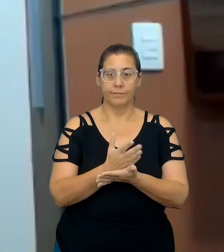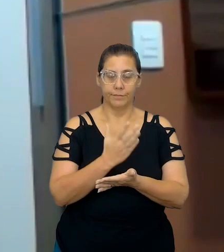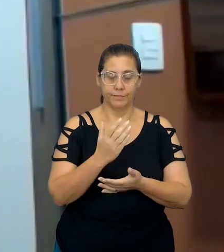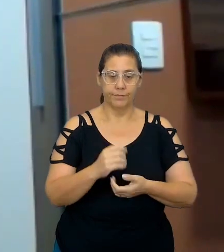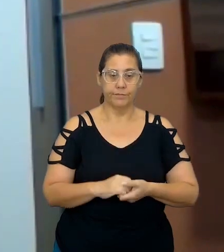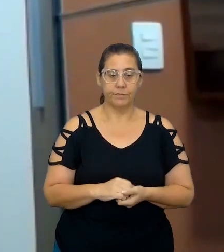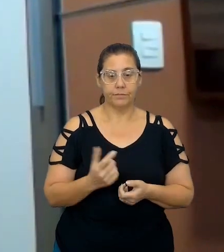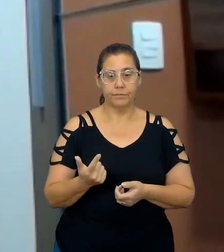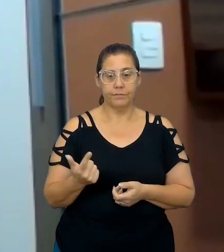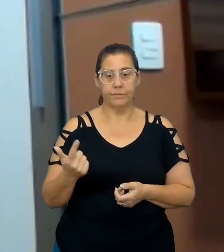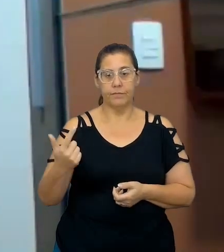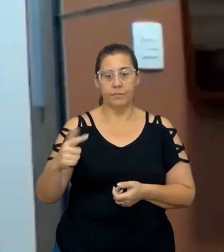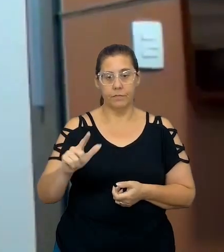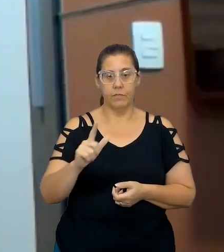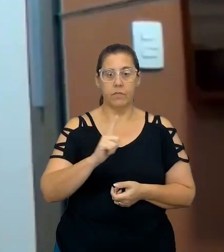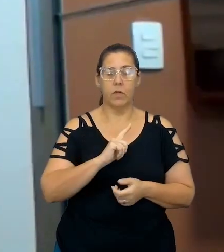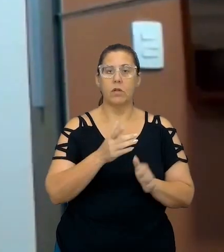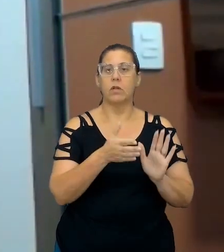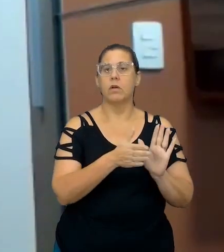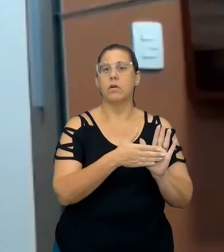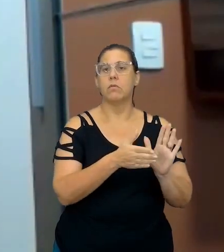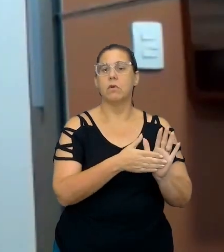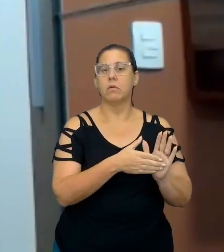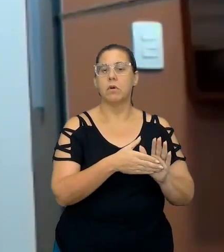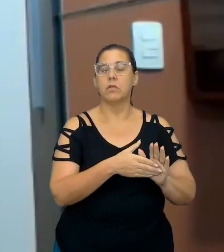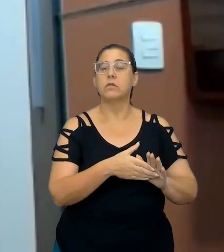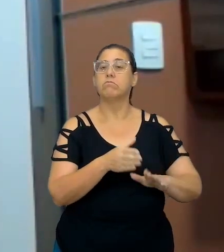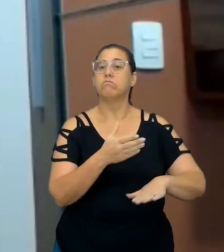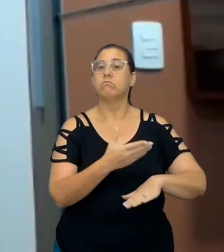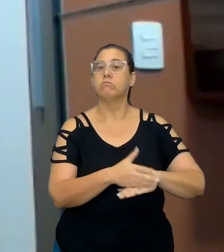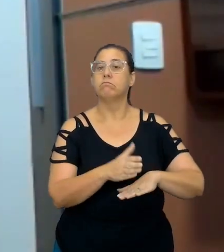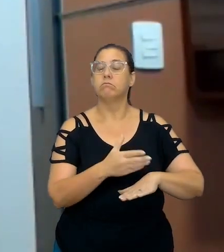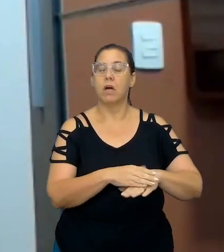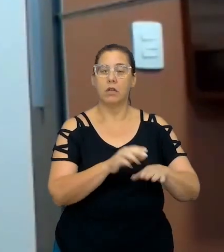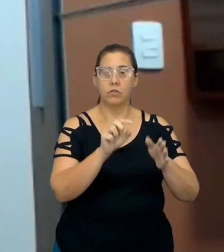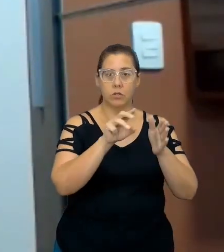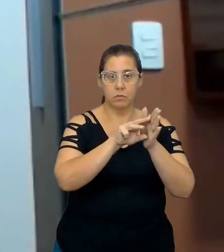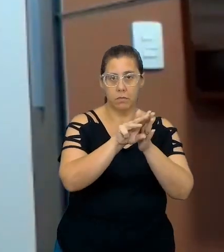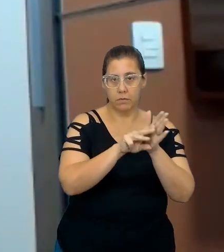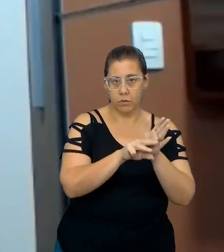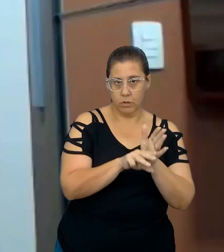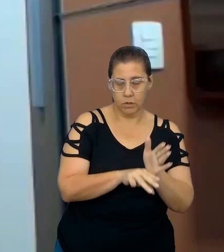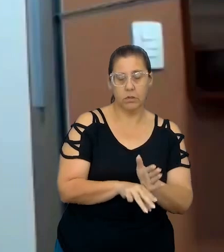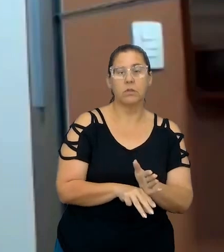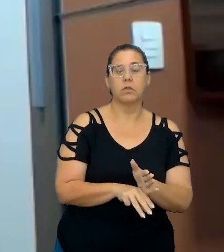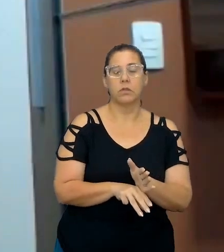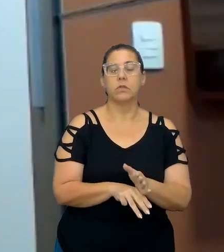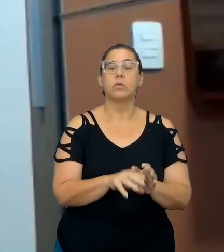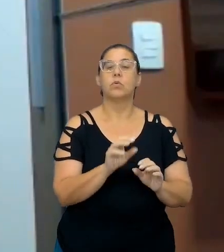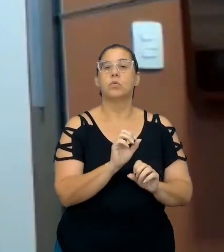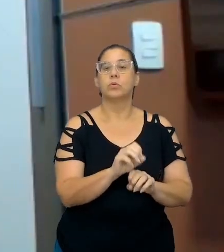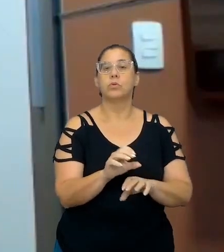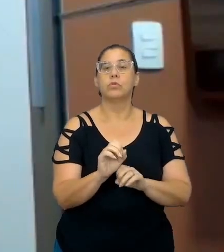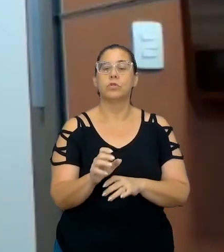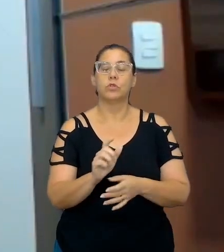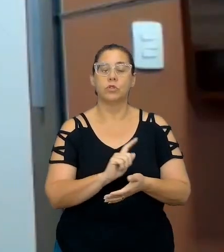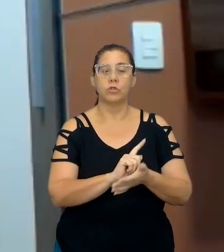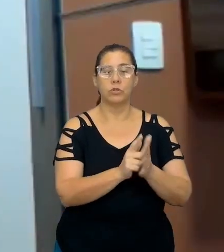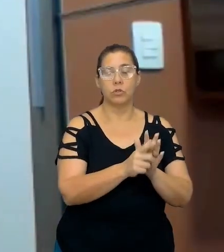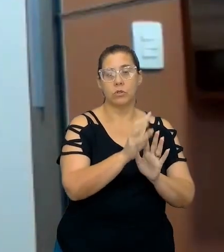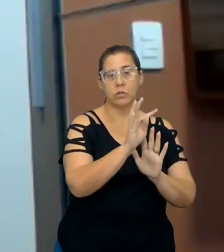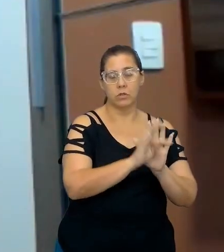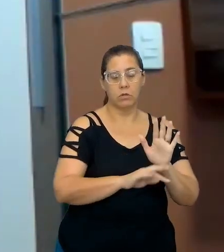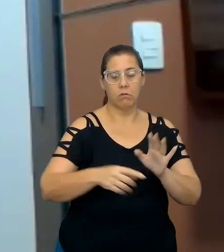Em seguida, haverá uma proposta de prática metodológica para que o ensino de gêneros textuais, a